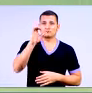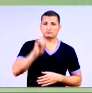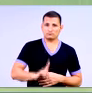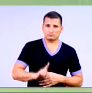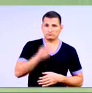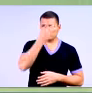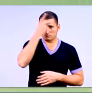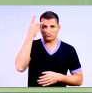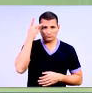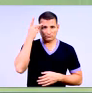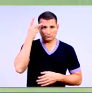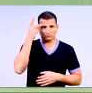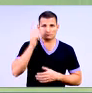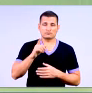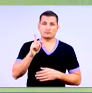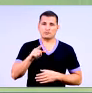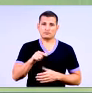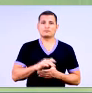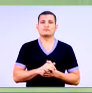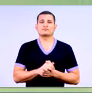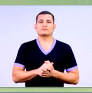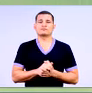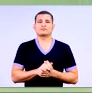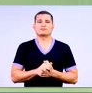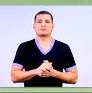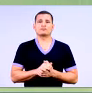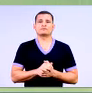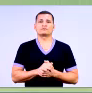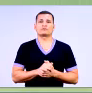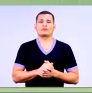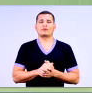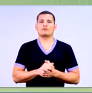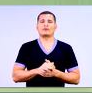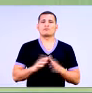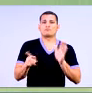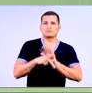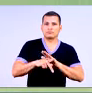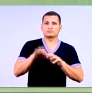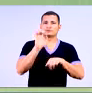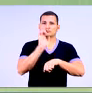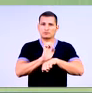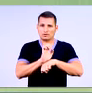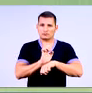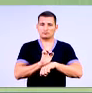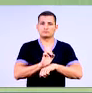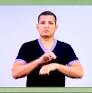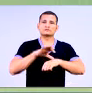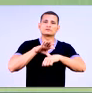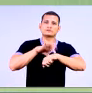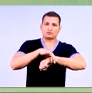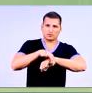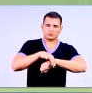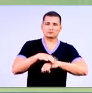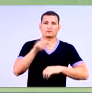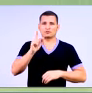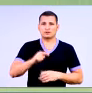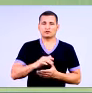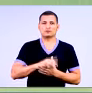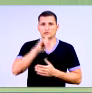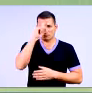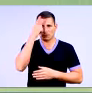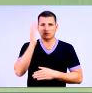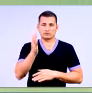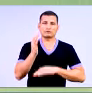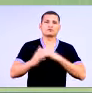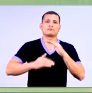uma espécie de guardiões da conduta dos estados e seus aparatos de segurança. E essa é uma ideia que já é desenvolvida